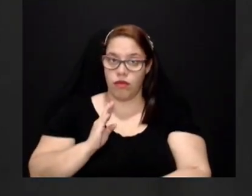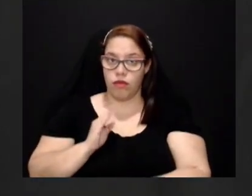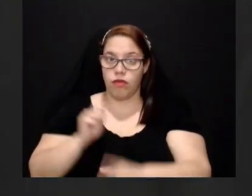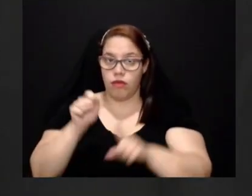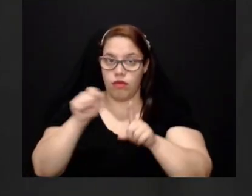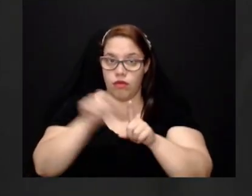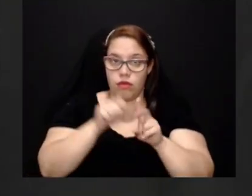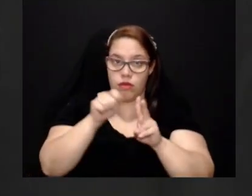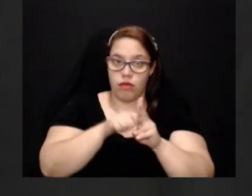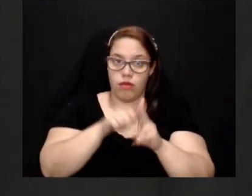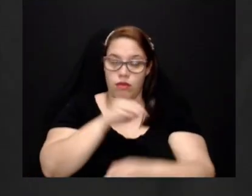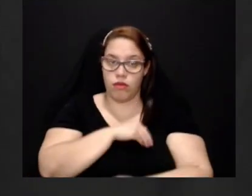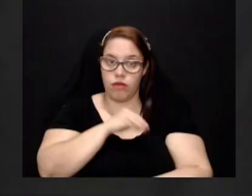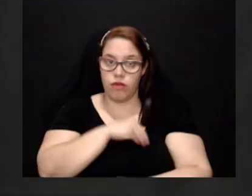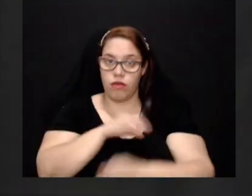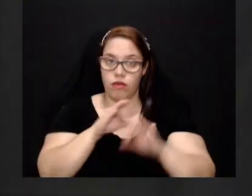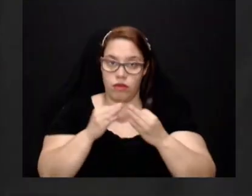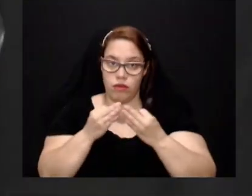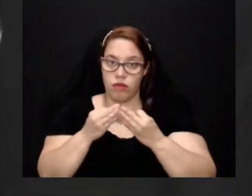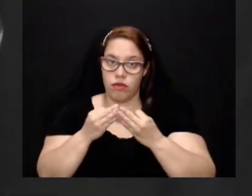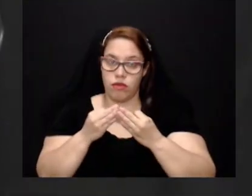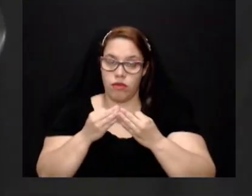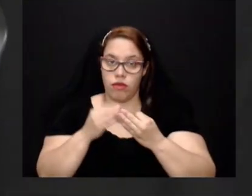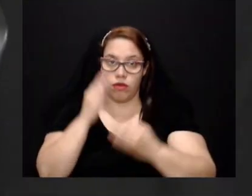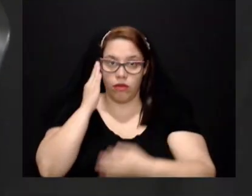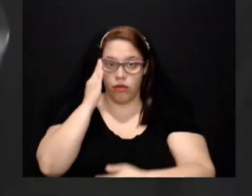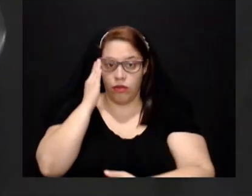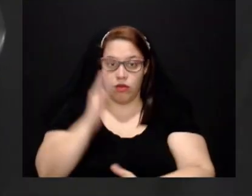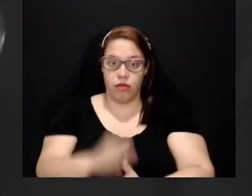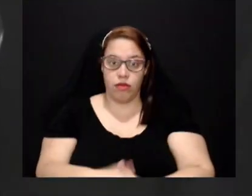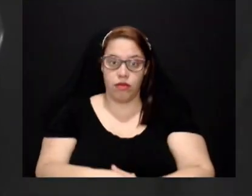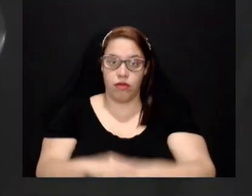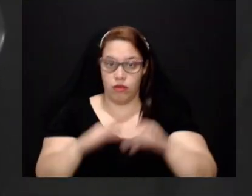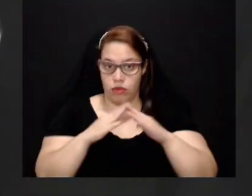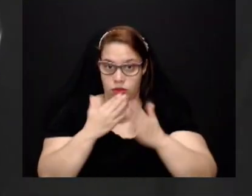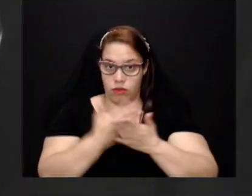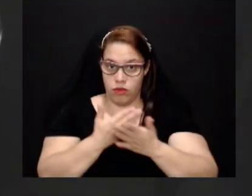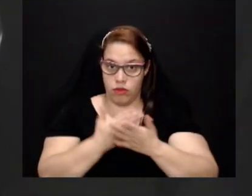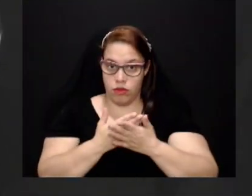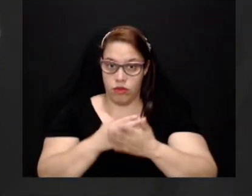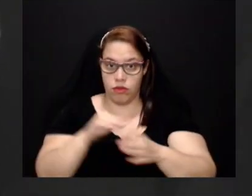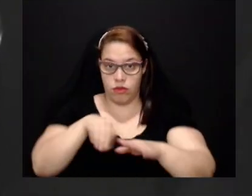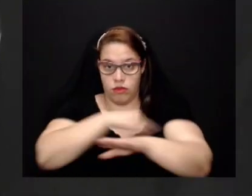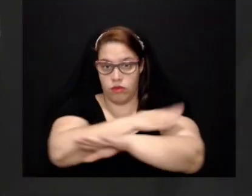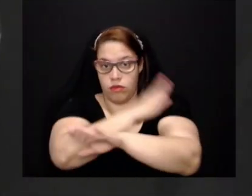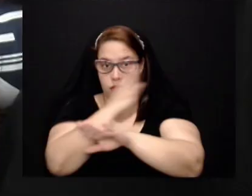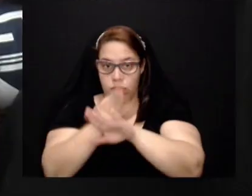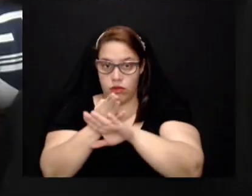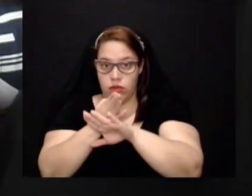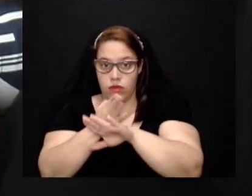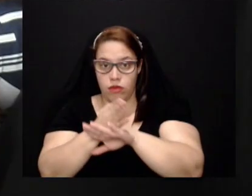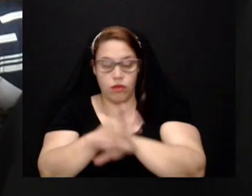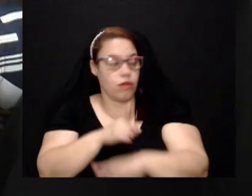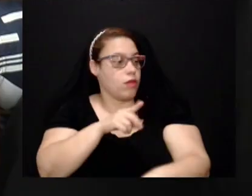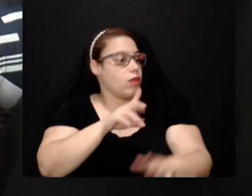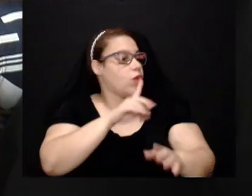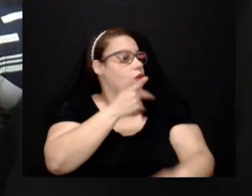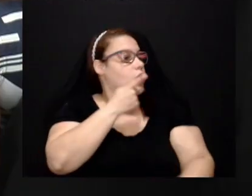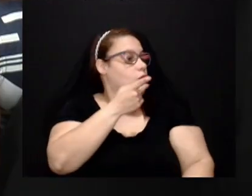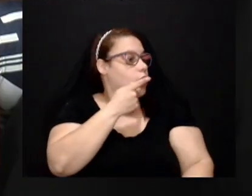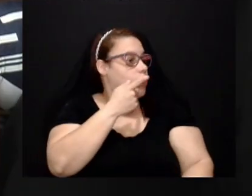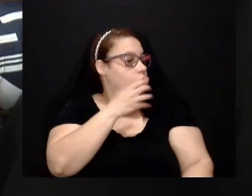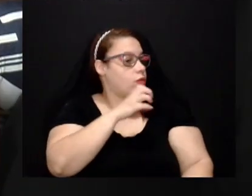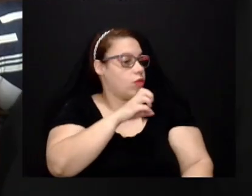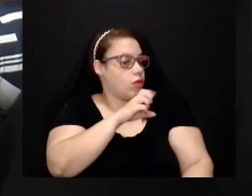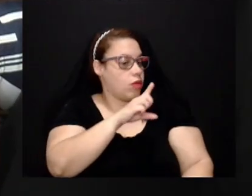salário mínimo mensal, para me manter numa escola o dia todo. E só fazendo um comentário, Elisandra, esse cenário, né,